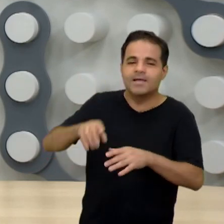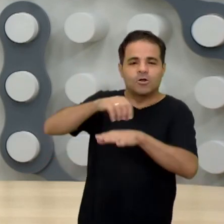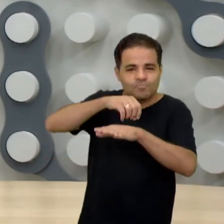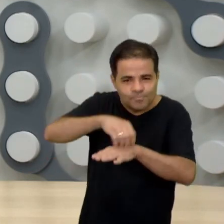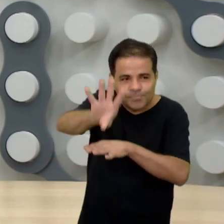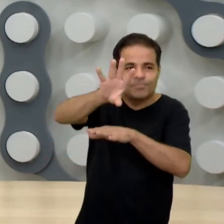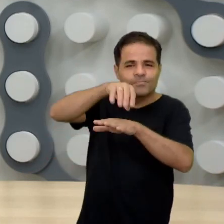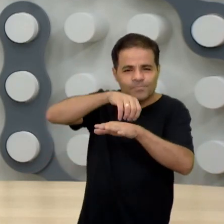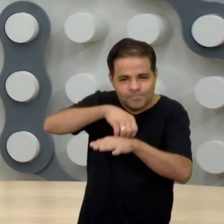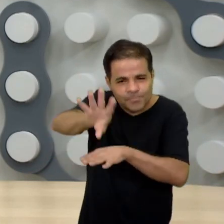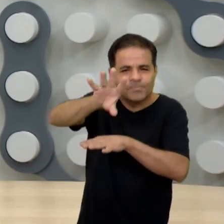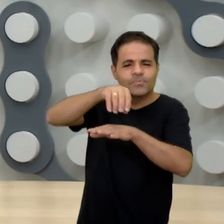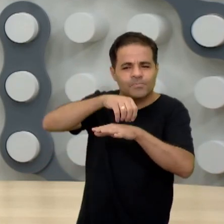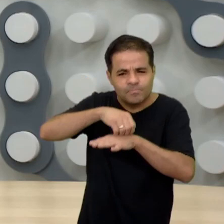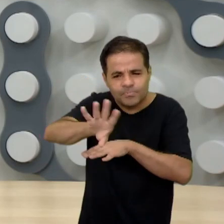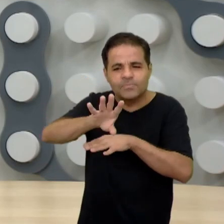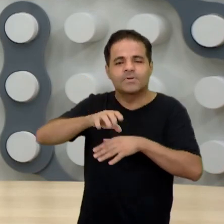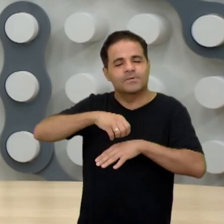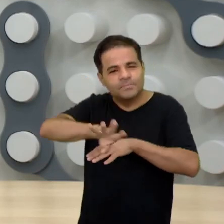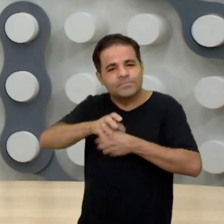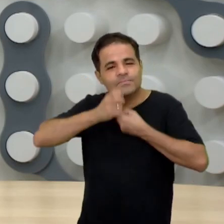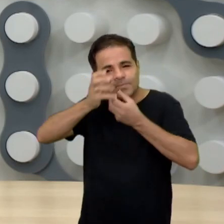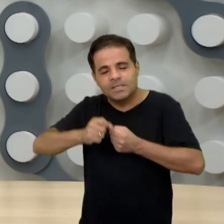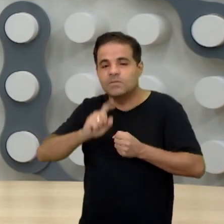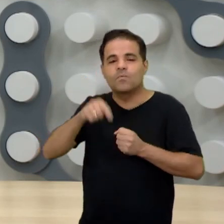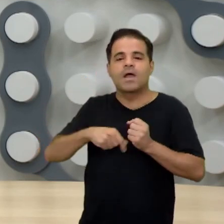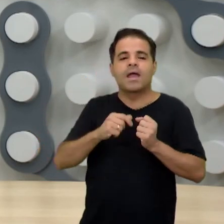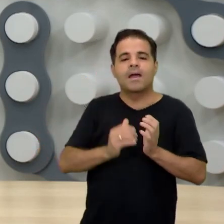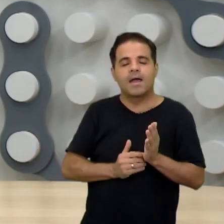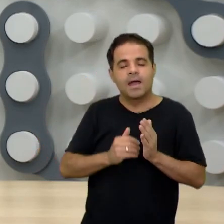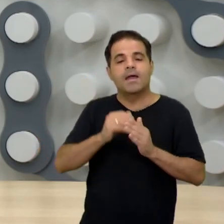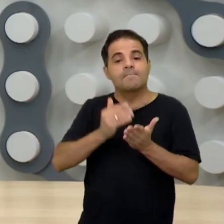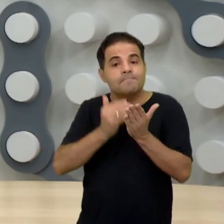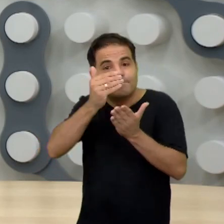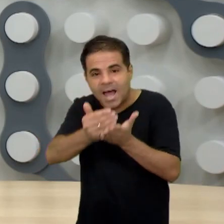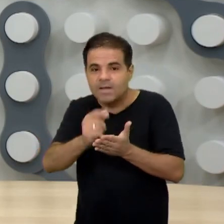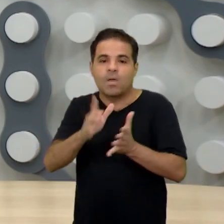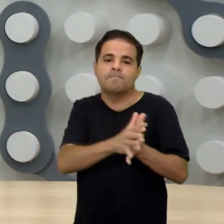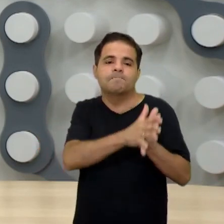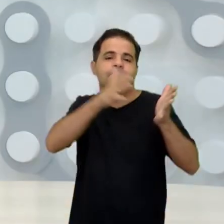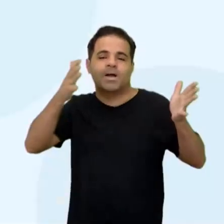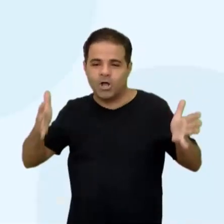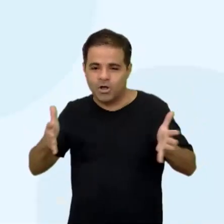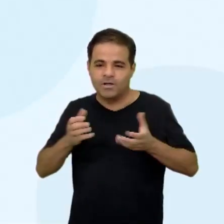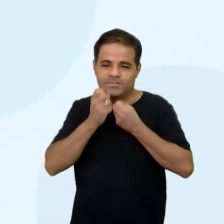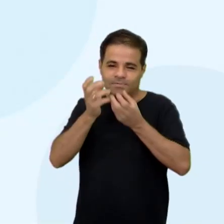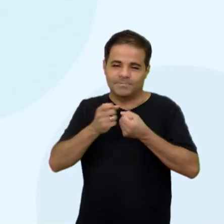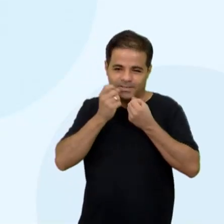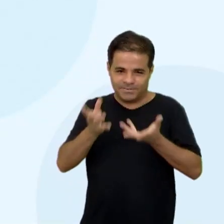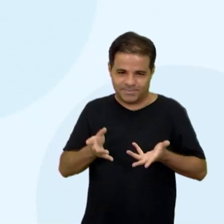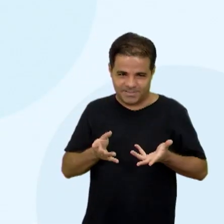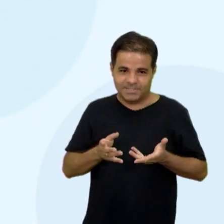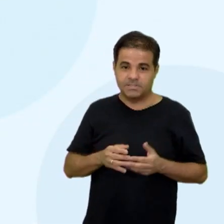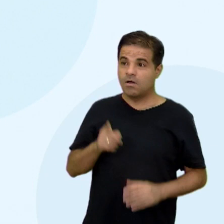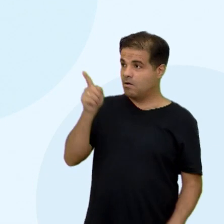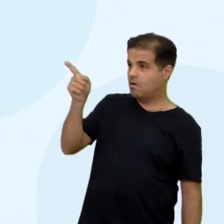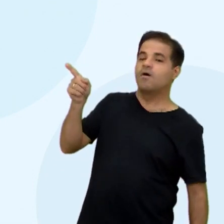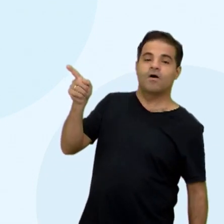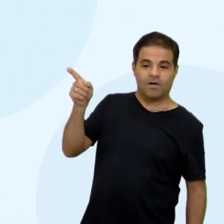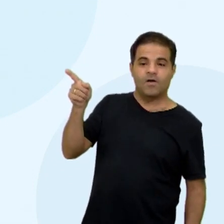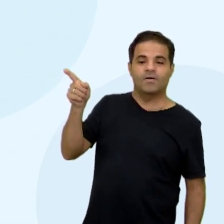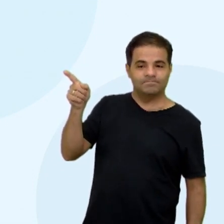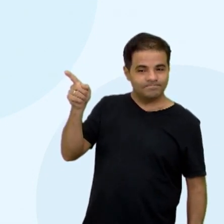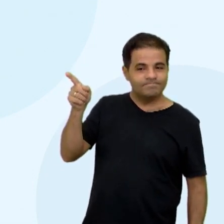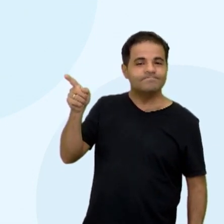Então, sempre é mais informações e não maiores, tá? Põe na tela para eles. Olha lá, a caixinha é essa aí, ó, saiba